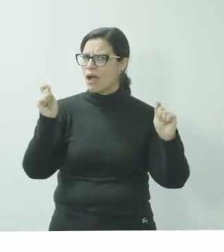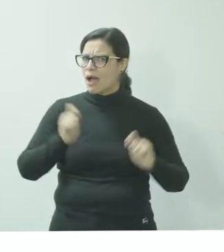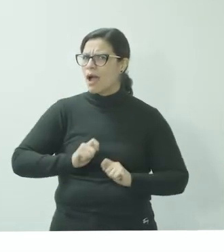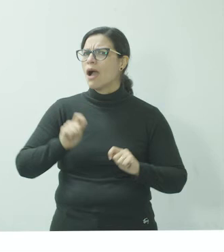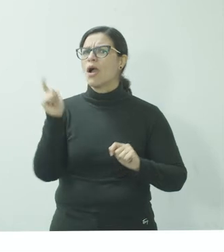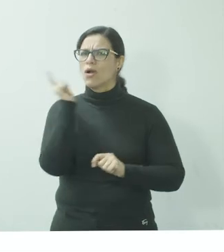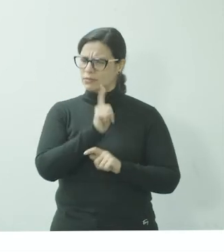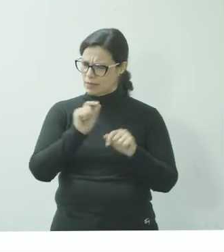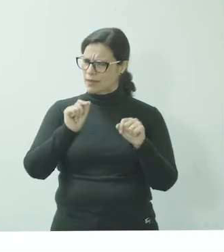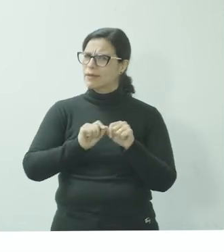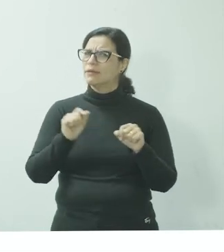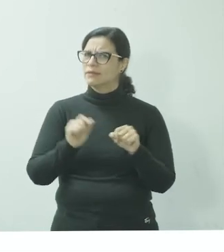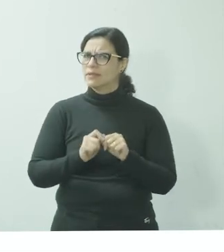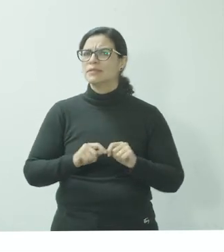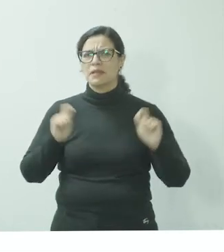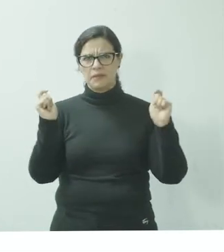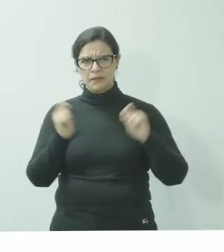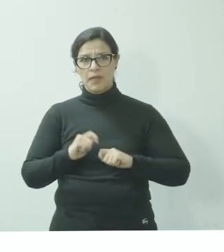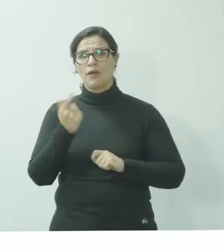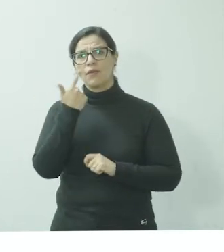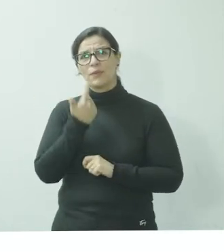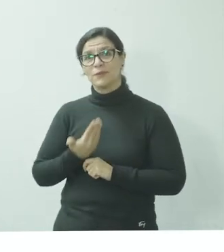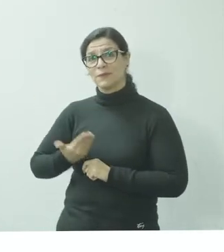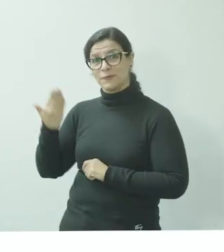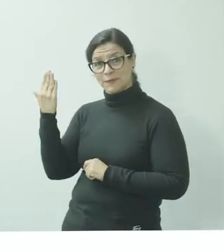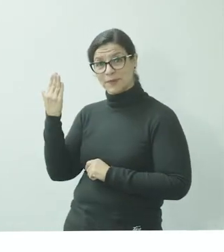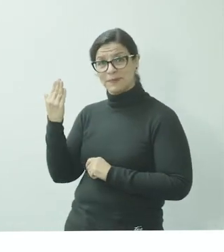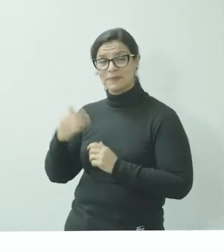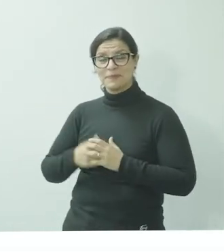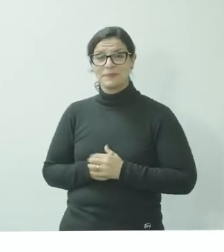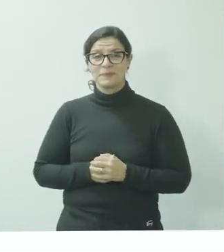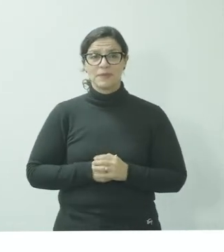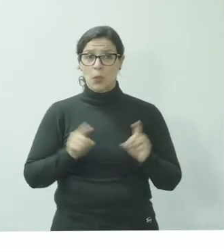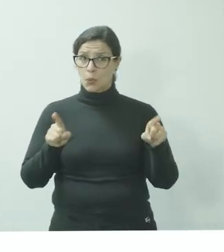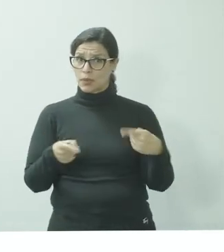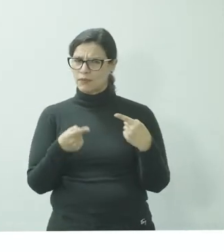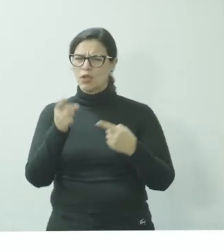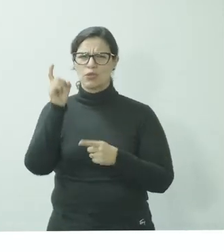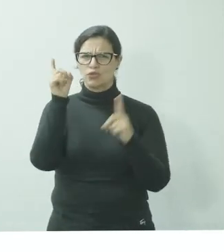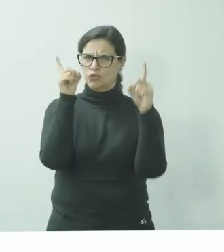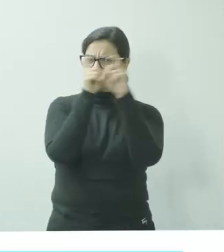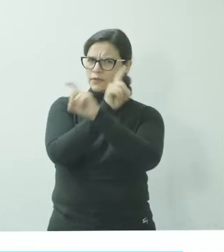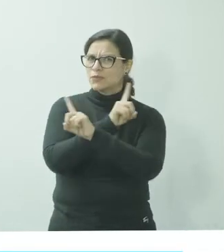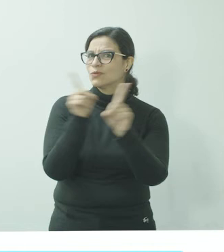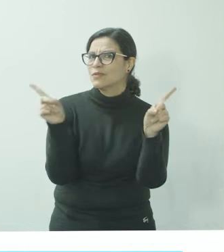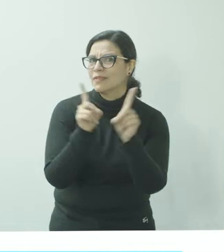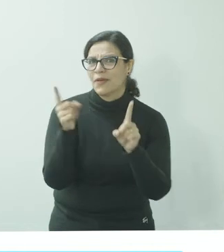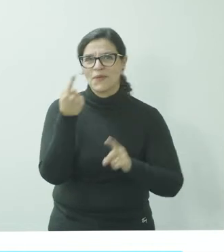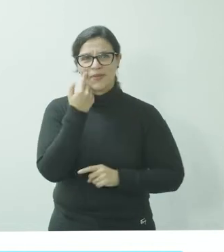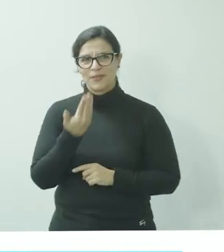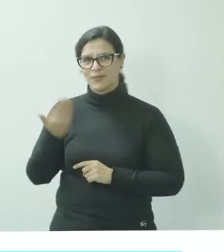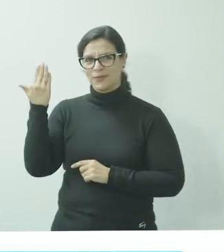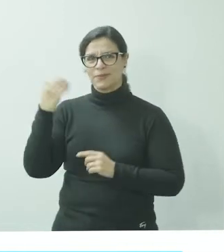realizar então vamos ver qual que é o desafio de hoje não tá difícil não vamos